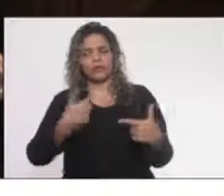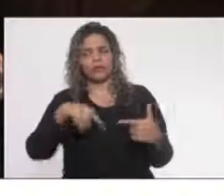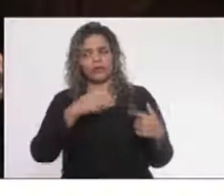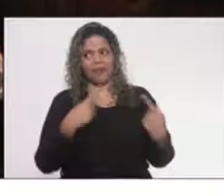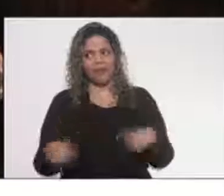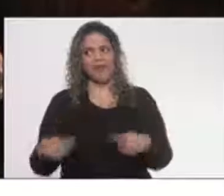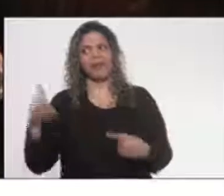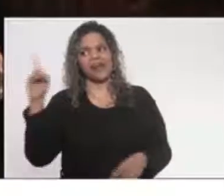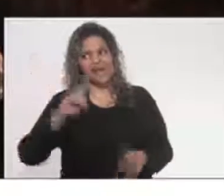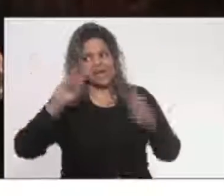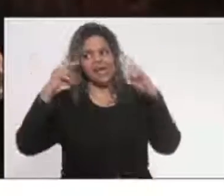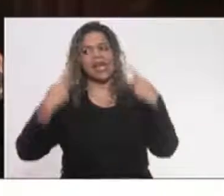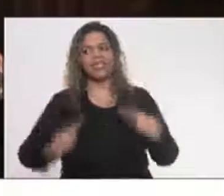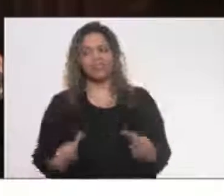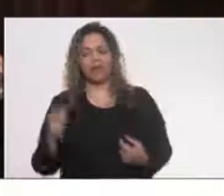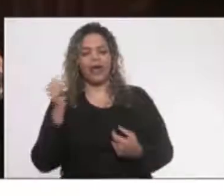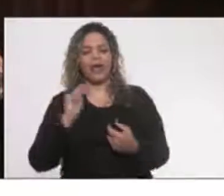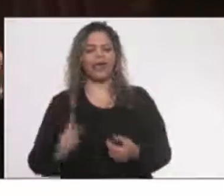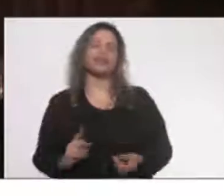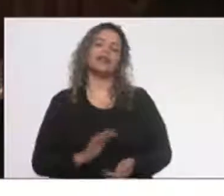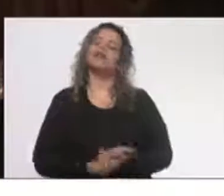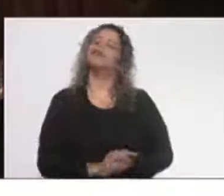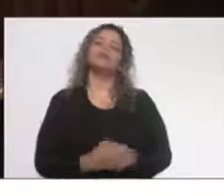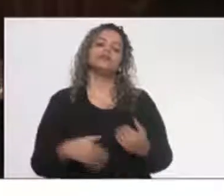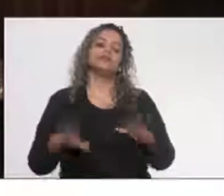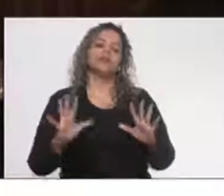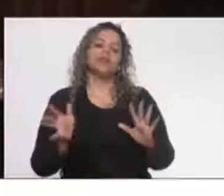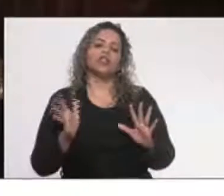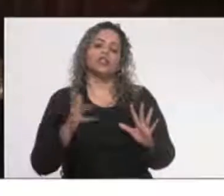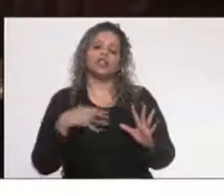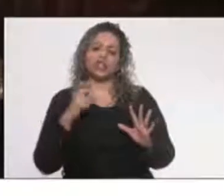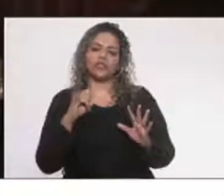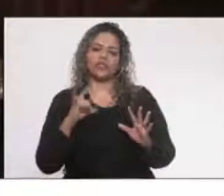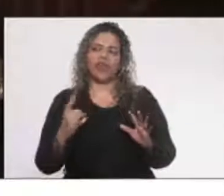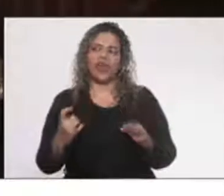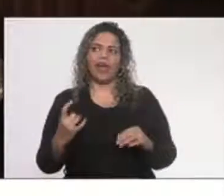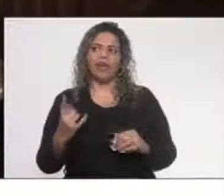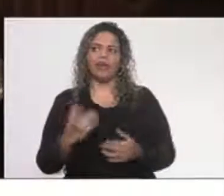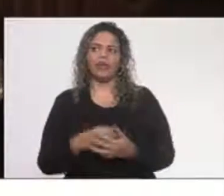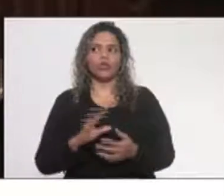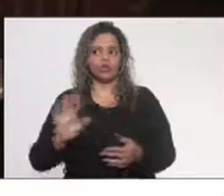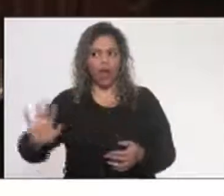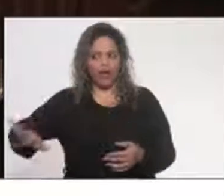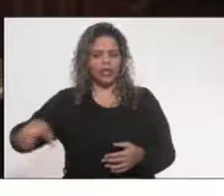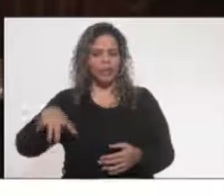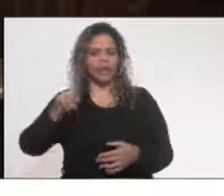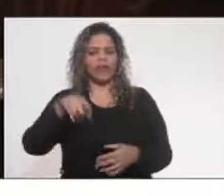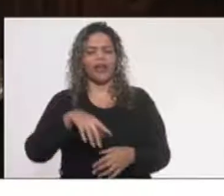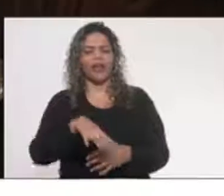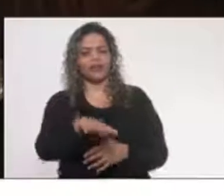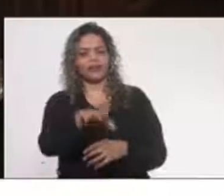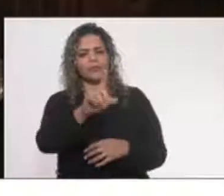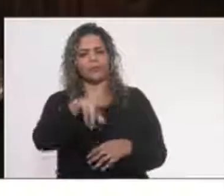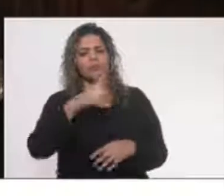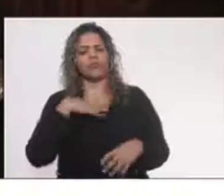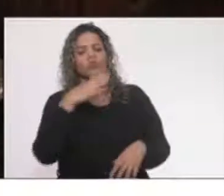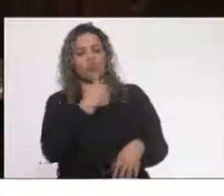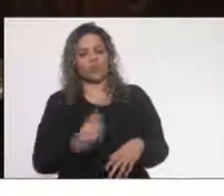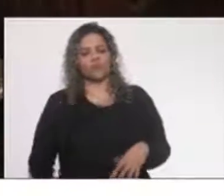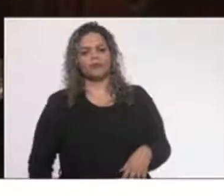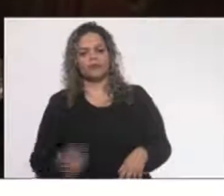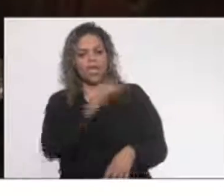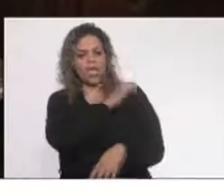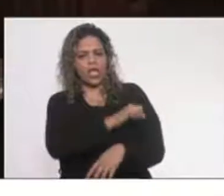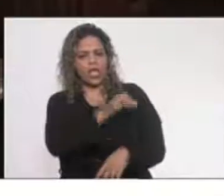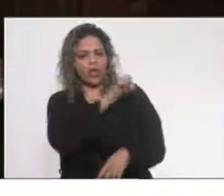aos direitos humanos proferido da boca do governador do estado do Rio de Janeiro. E esse